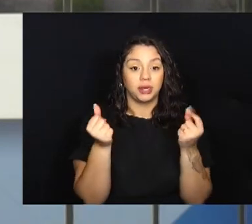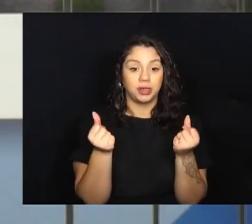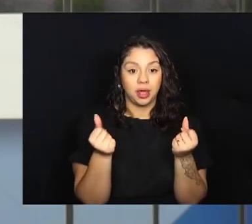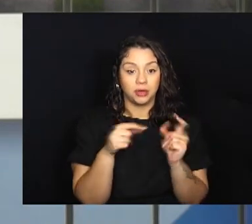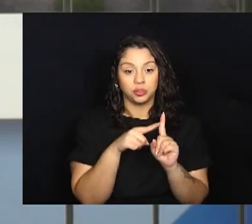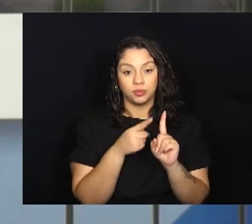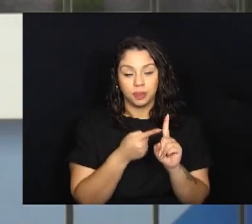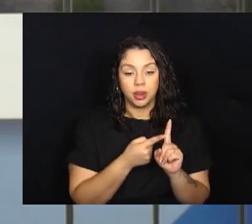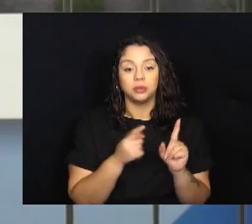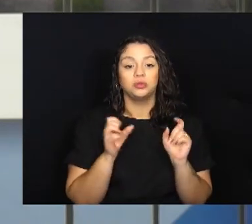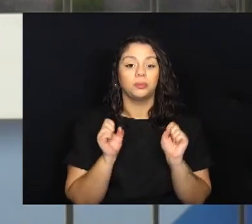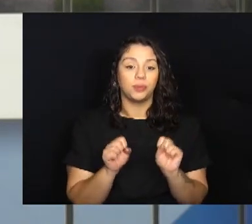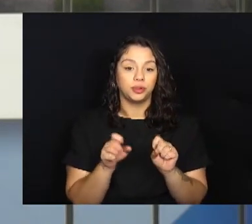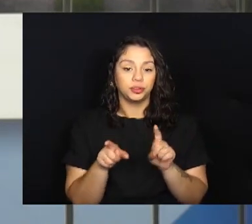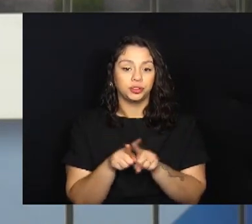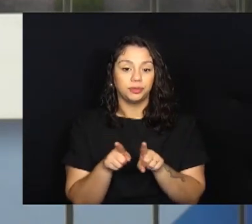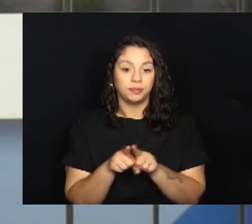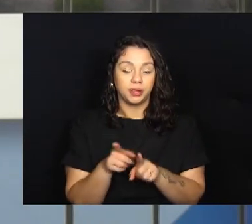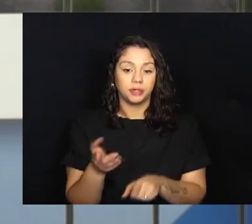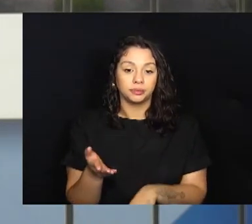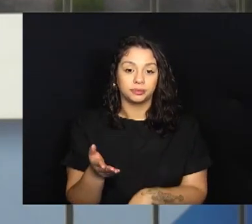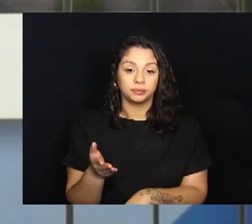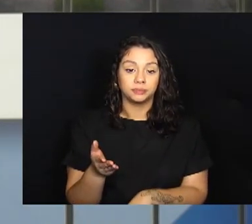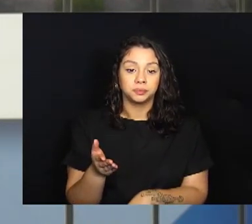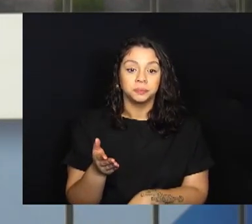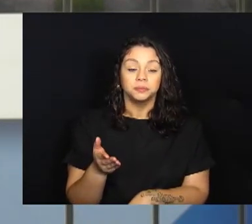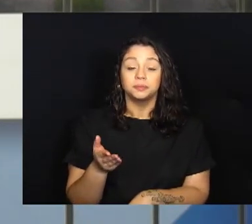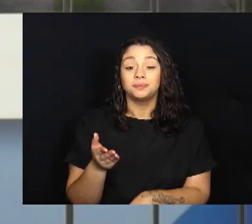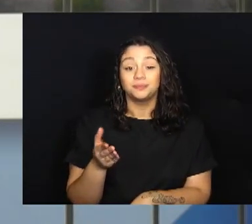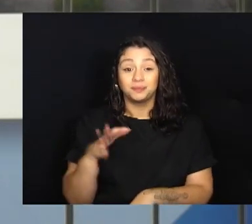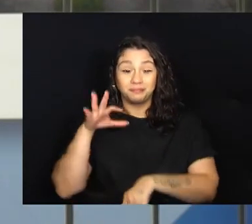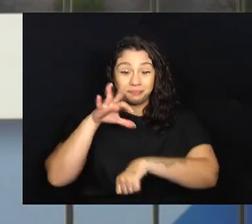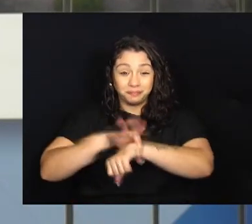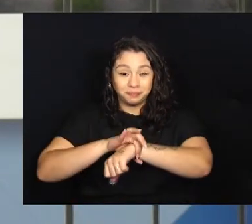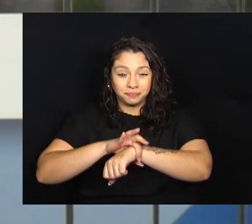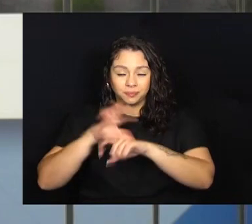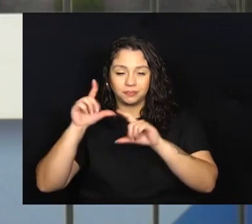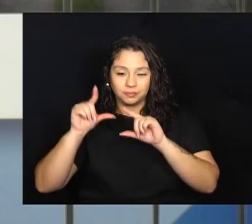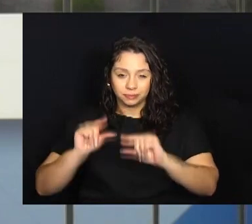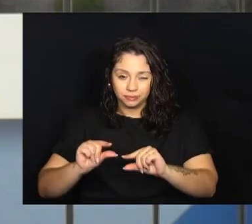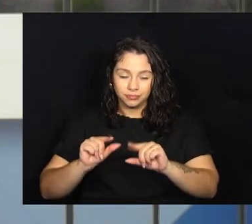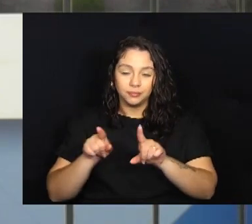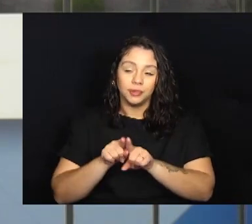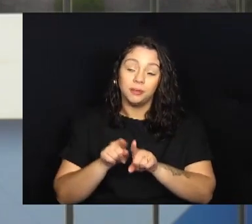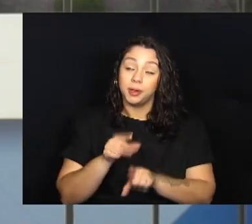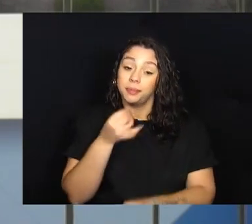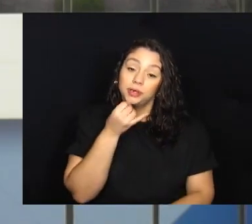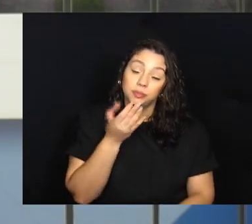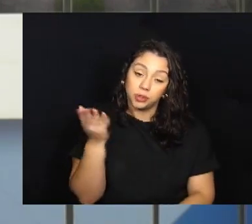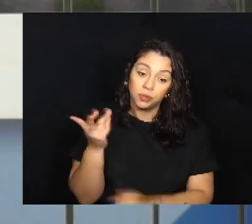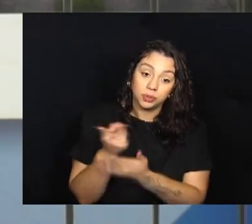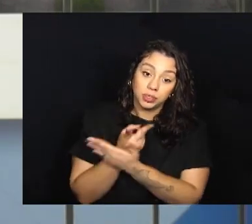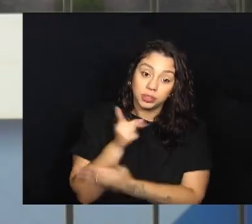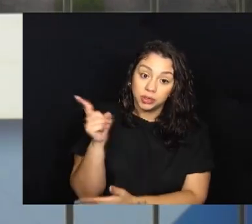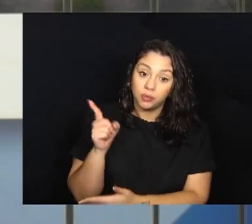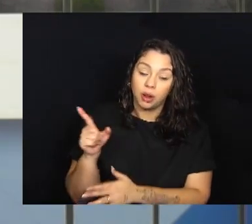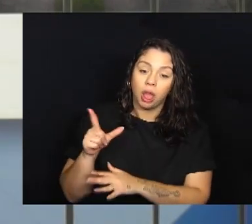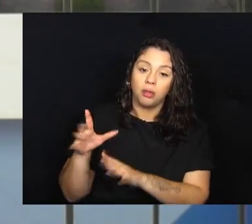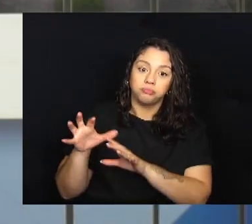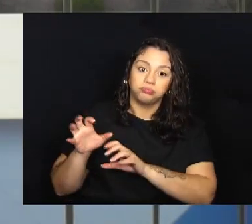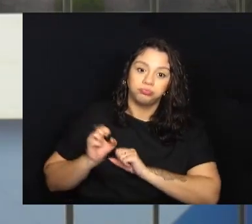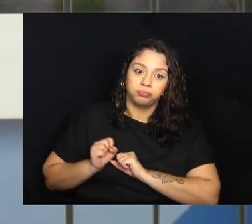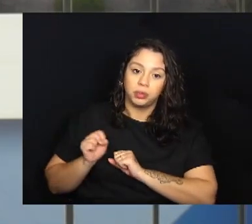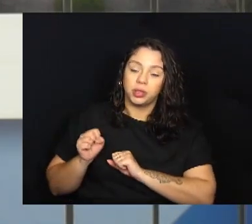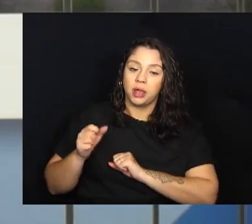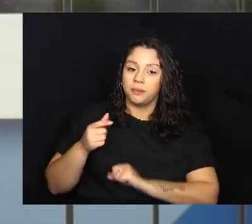parto, ele pode, né, ele tem menos chance de infecção, por exemplo, como aconteceu no caso da contaminação por